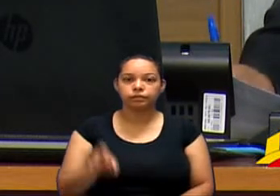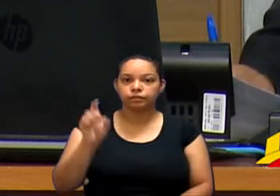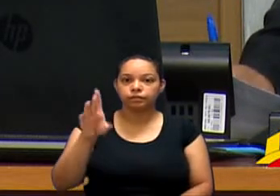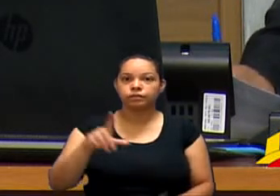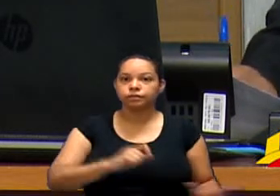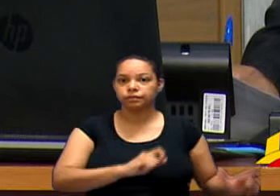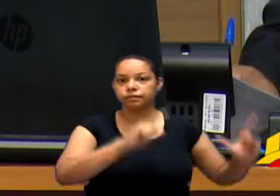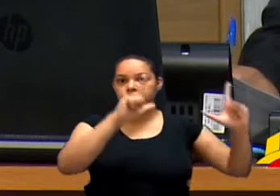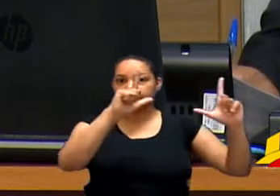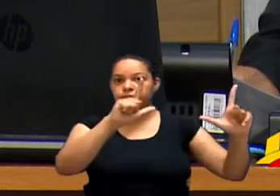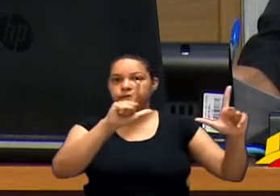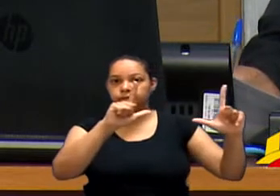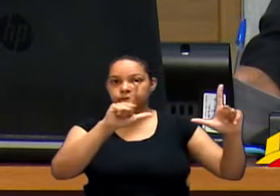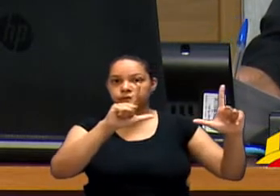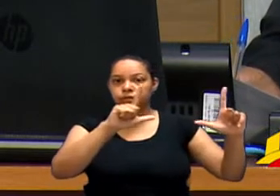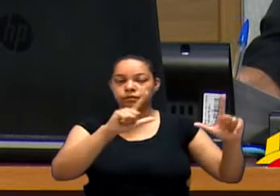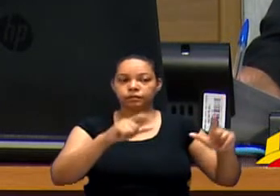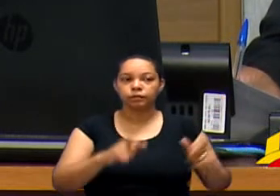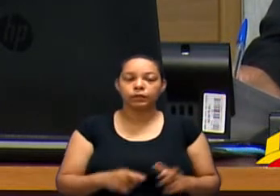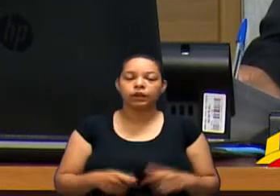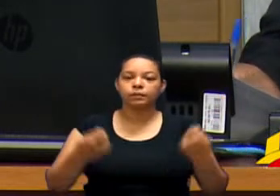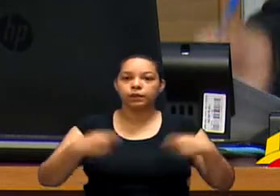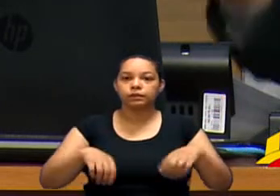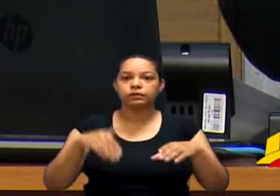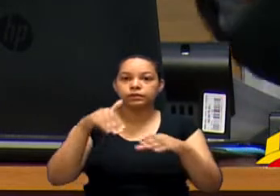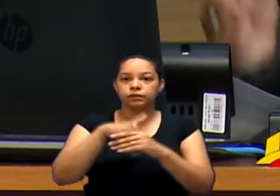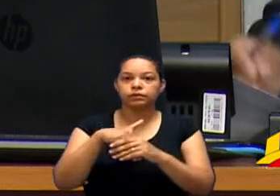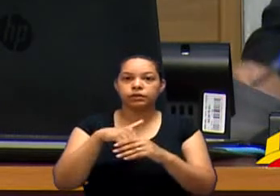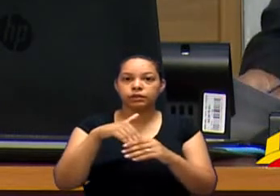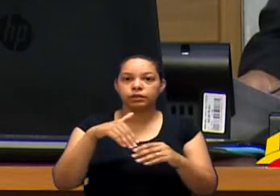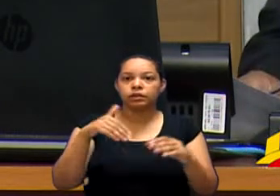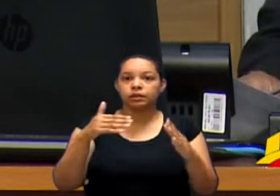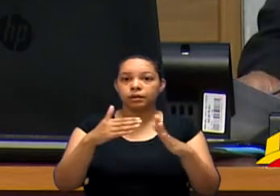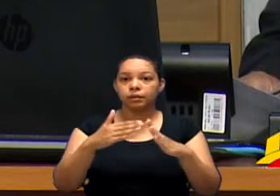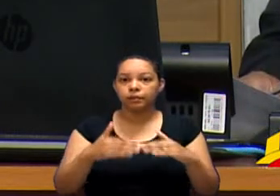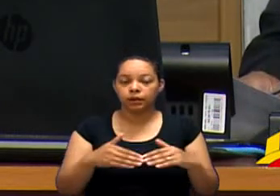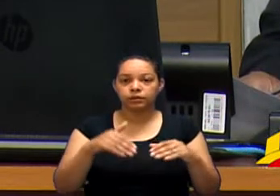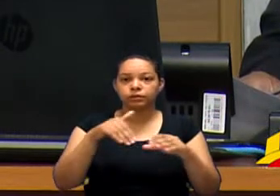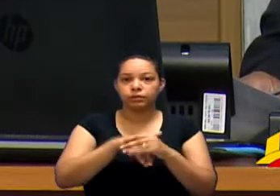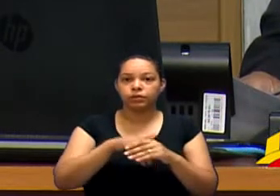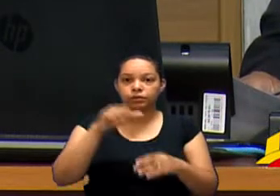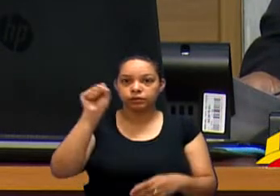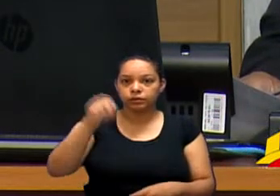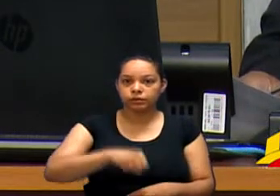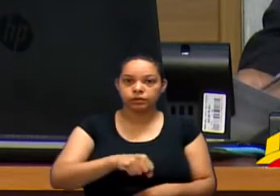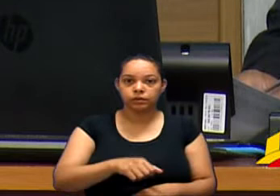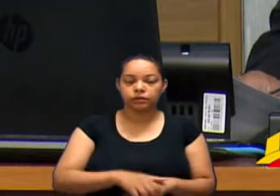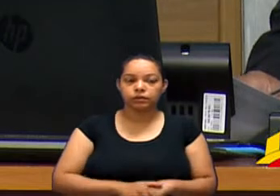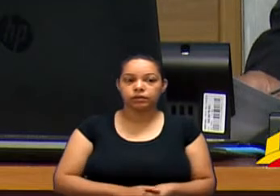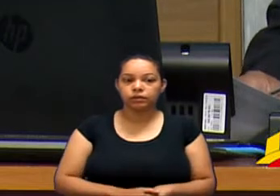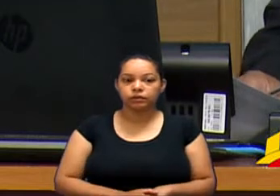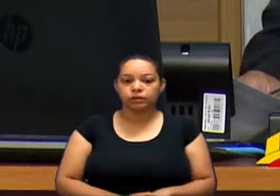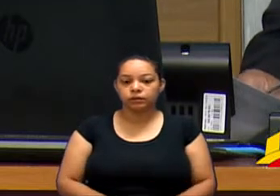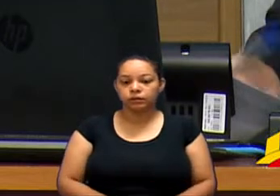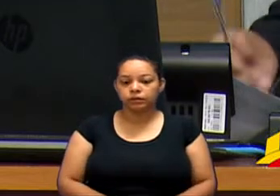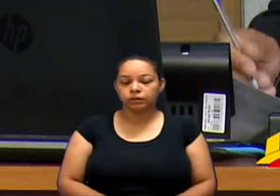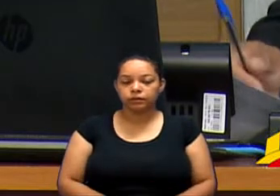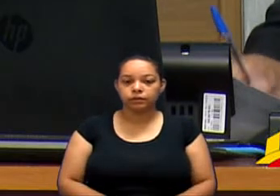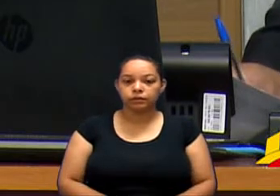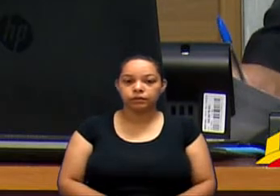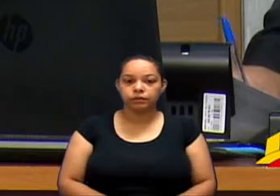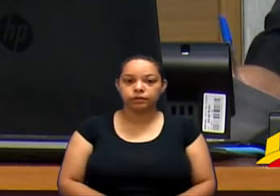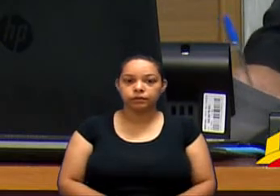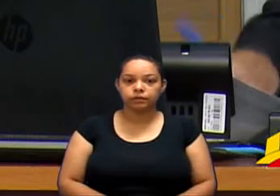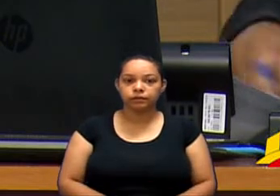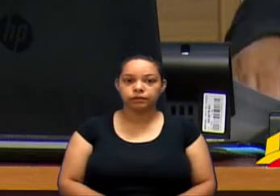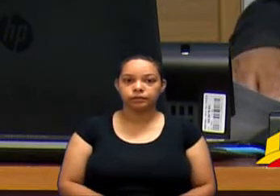é no painel então abrir o painel para que nós possamos votar eu peço o voto sim acompanhando o autor